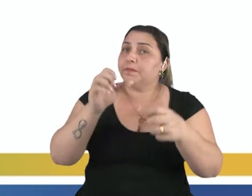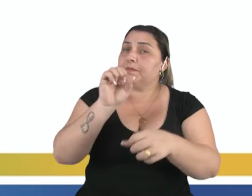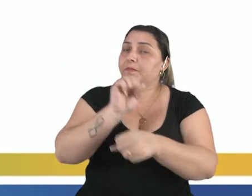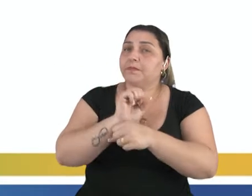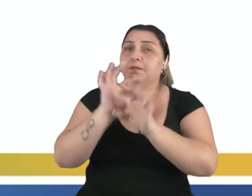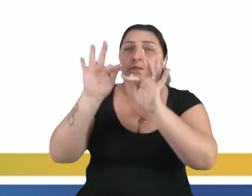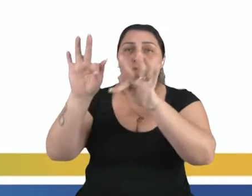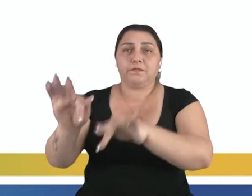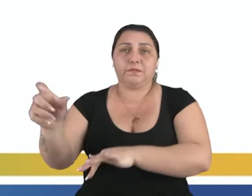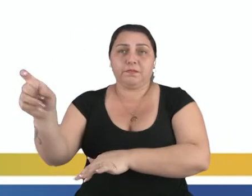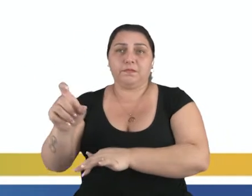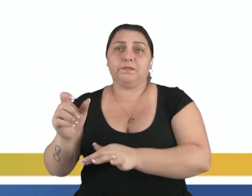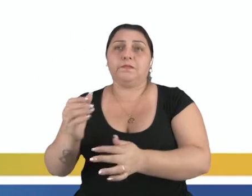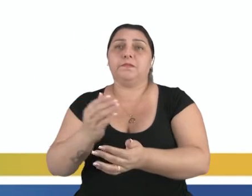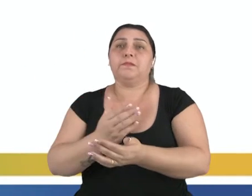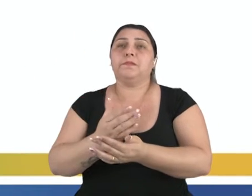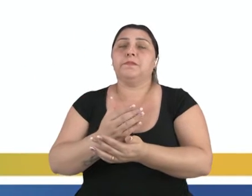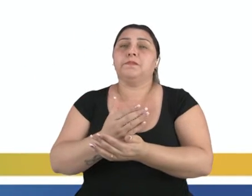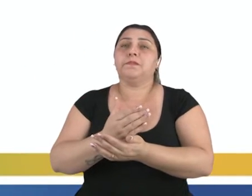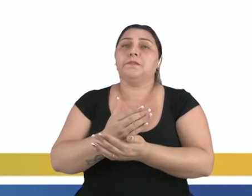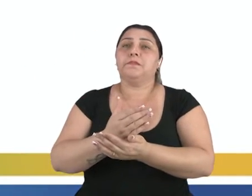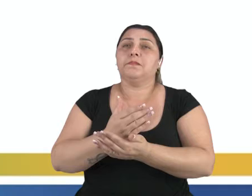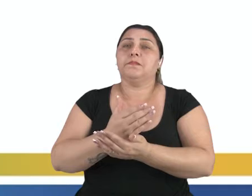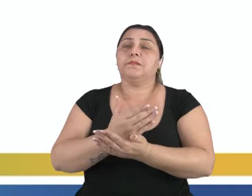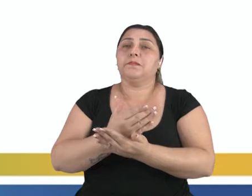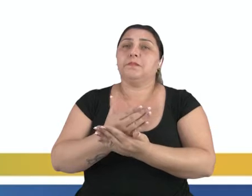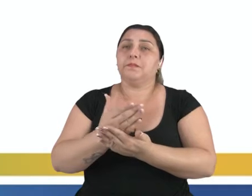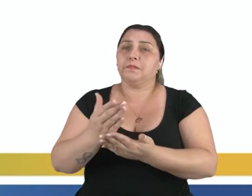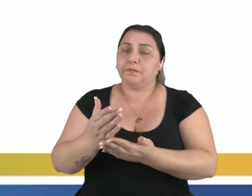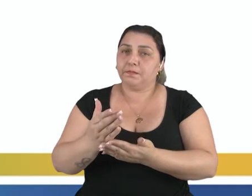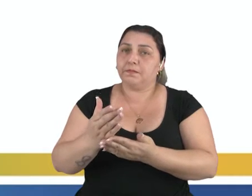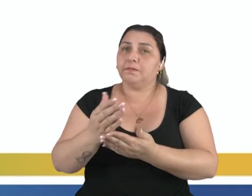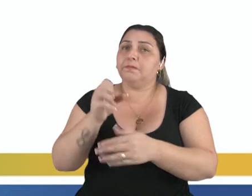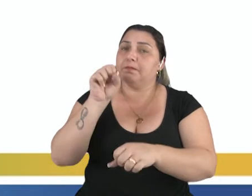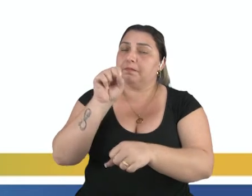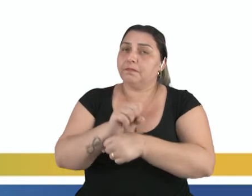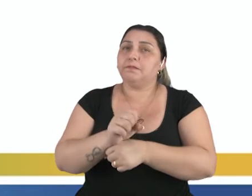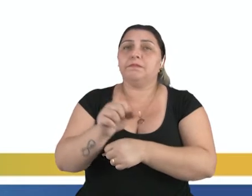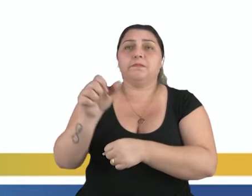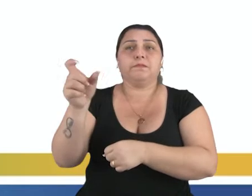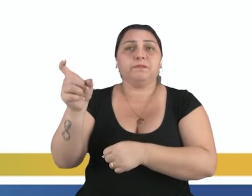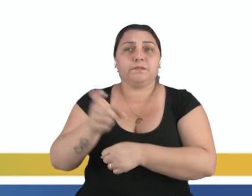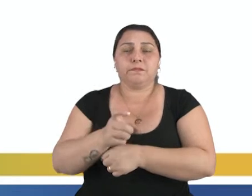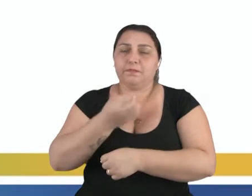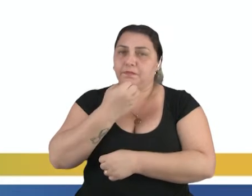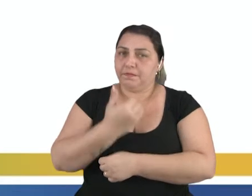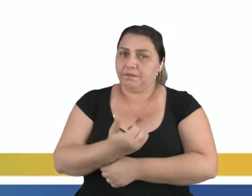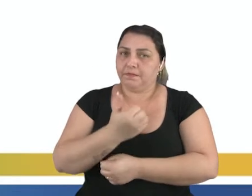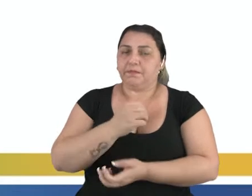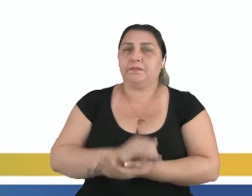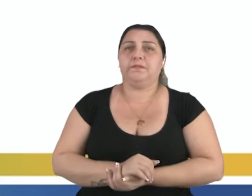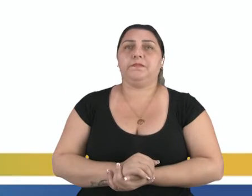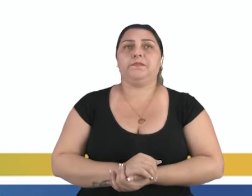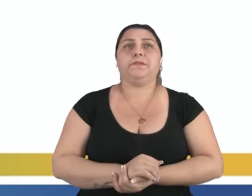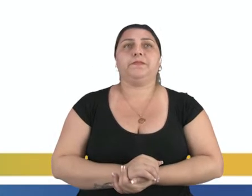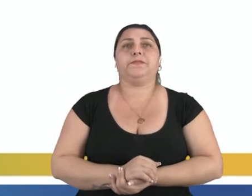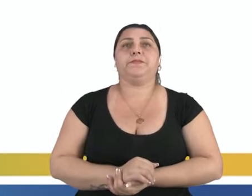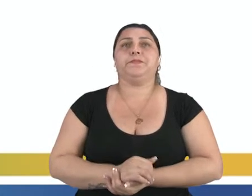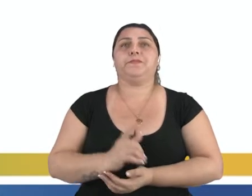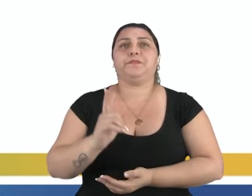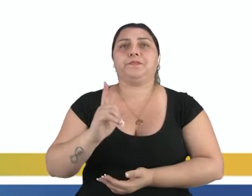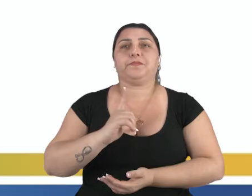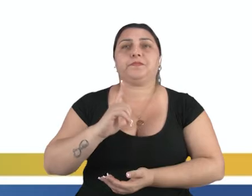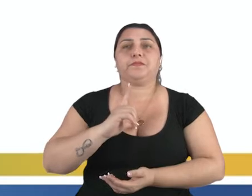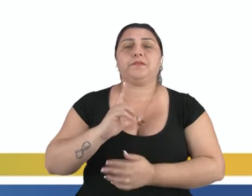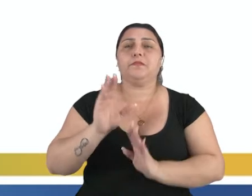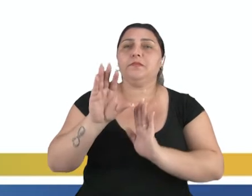em x. Tudo bem? Então, nesse caso, nós temos aí o conceito do